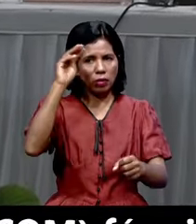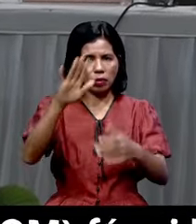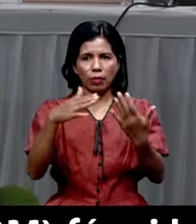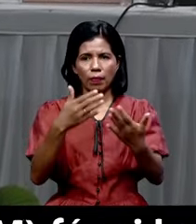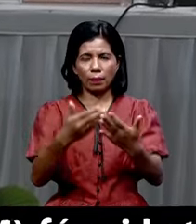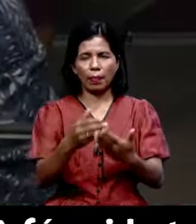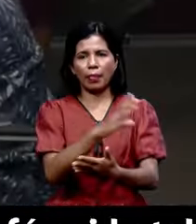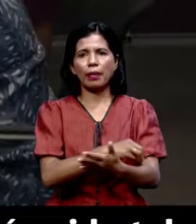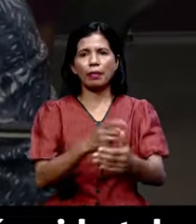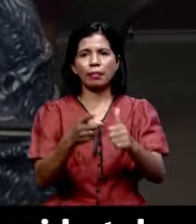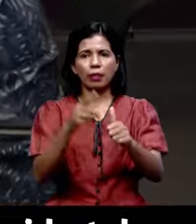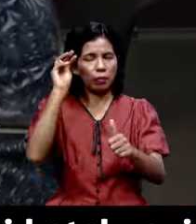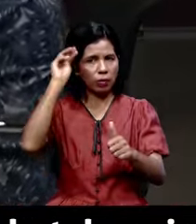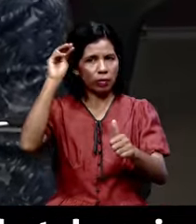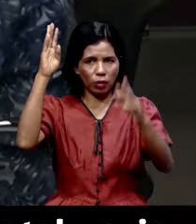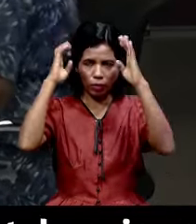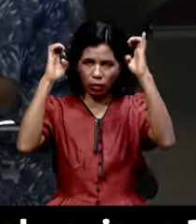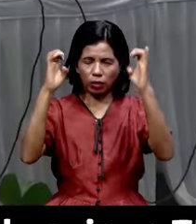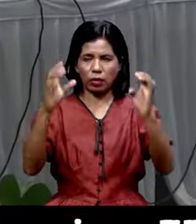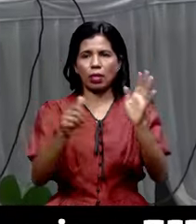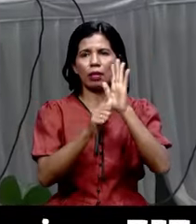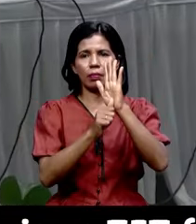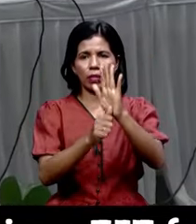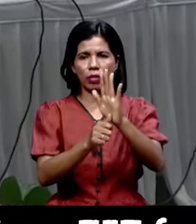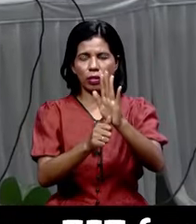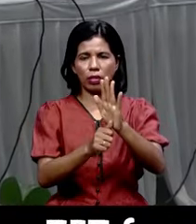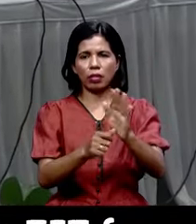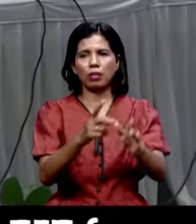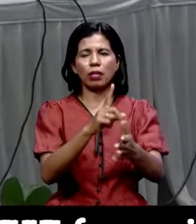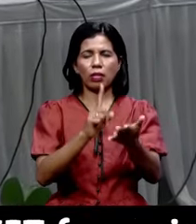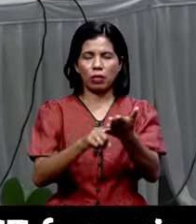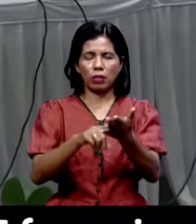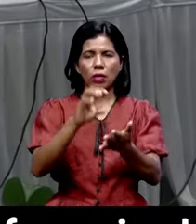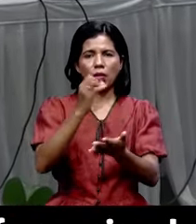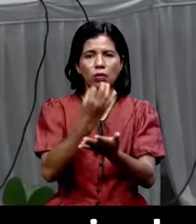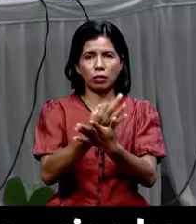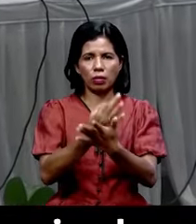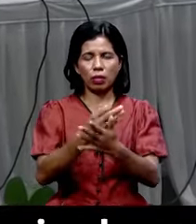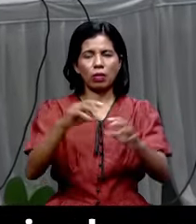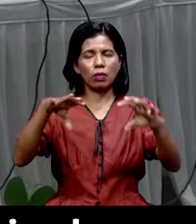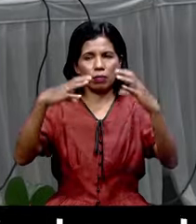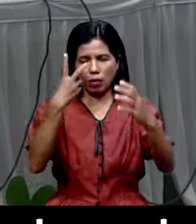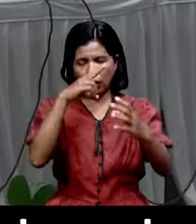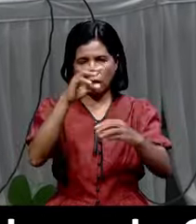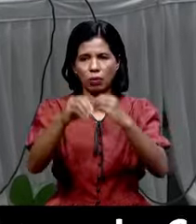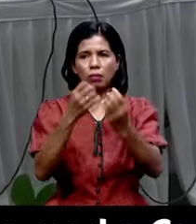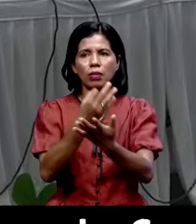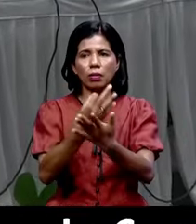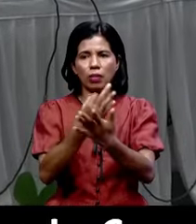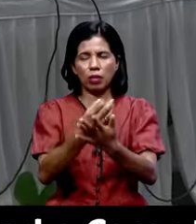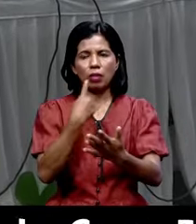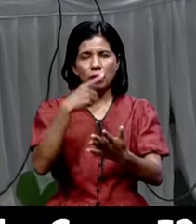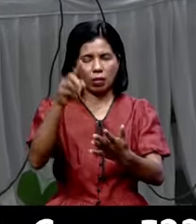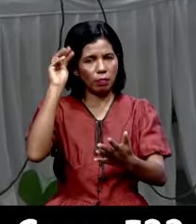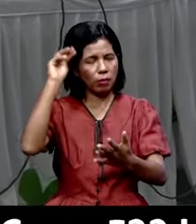ia sessão da Huluk Ministério da Educação, mas apresenta, mas bem discussão orçamento, né? Comissão Revisão Orçamento, Haruka